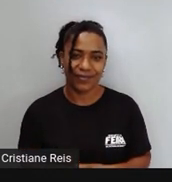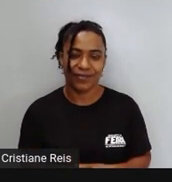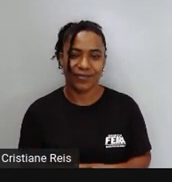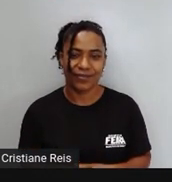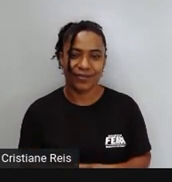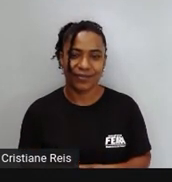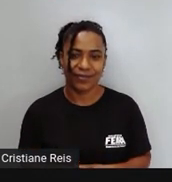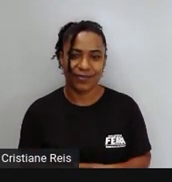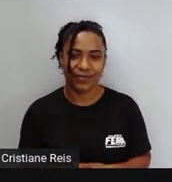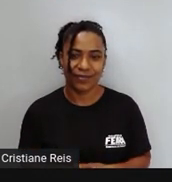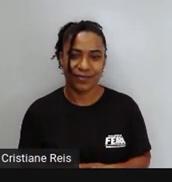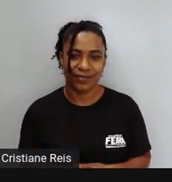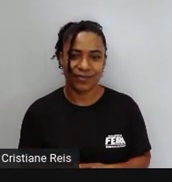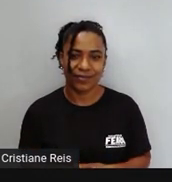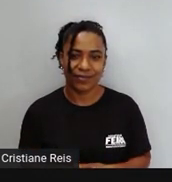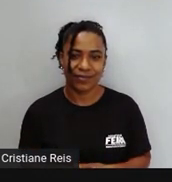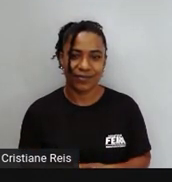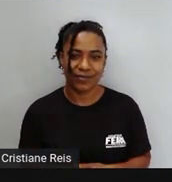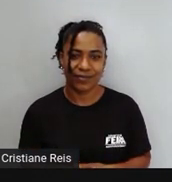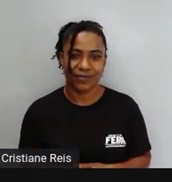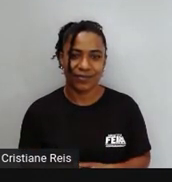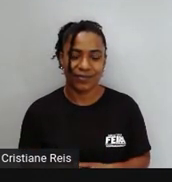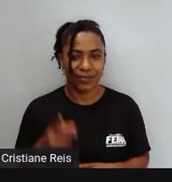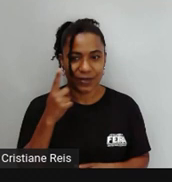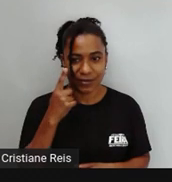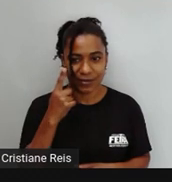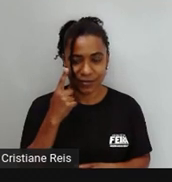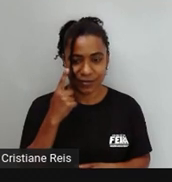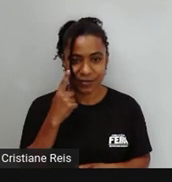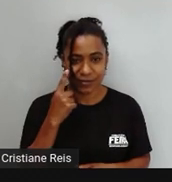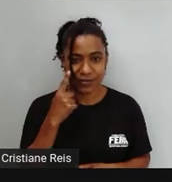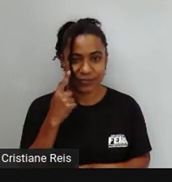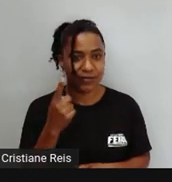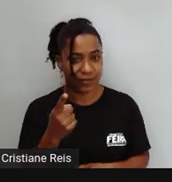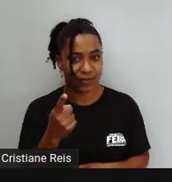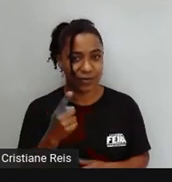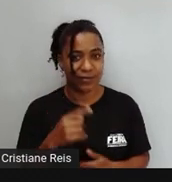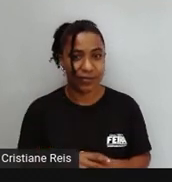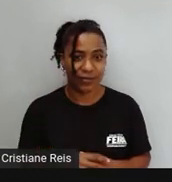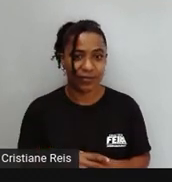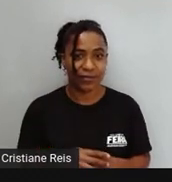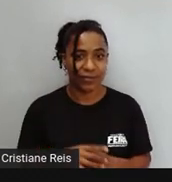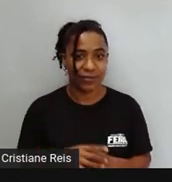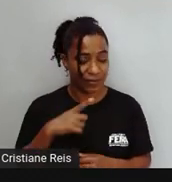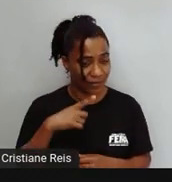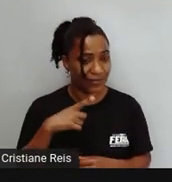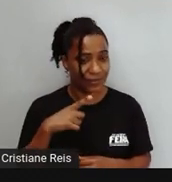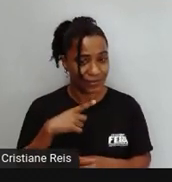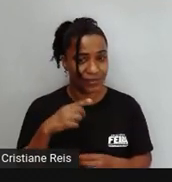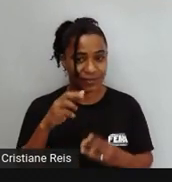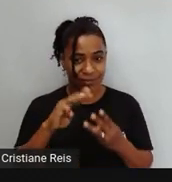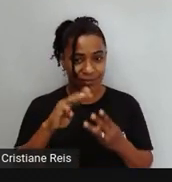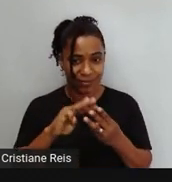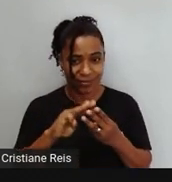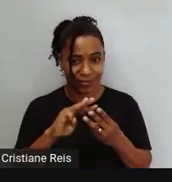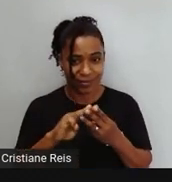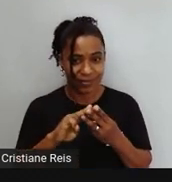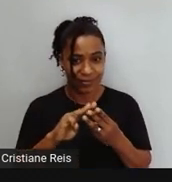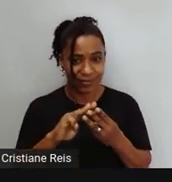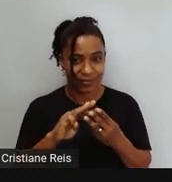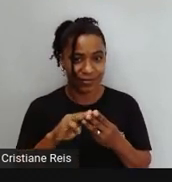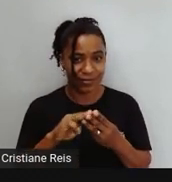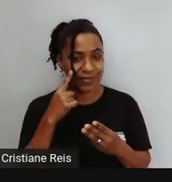Ok, students. Vejamos aqui que eu apresento para vocês a operação matemática na imagem que eu quero que